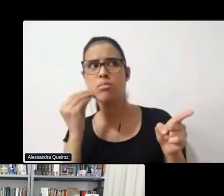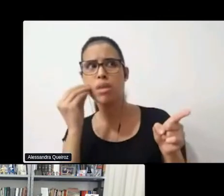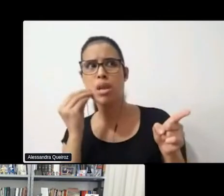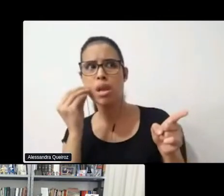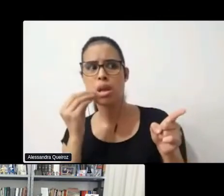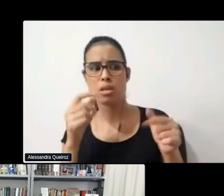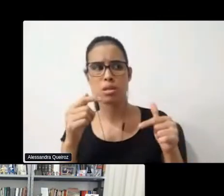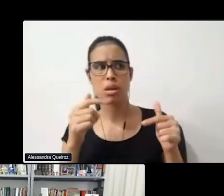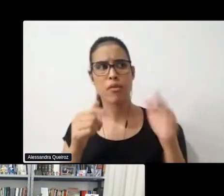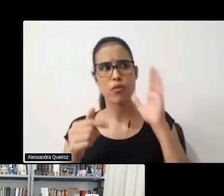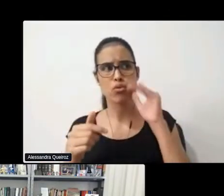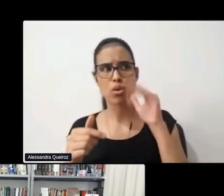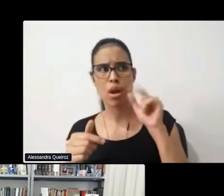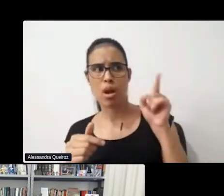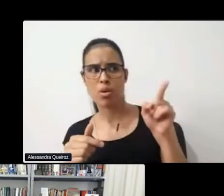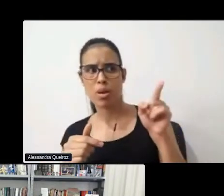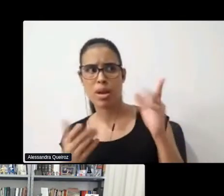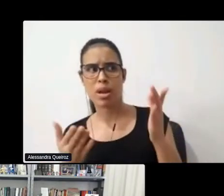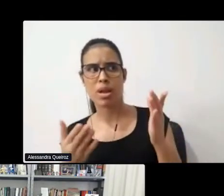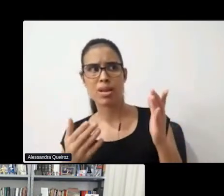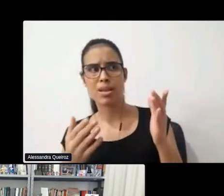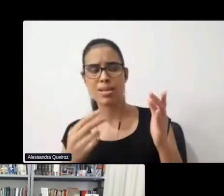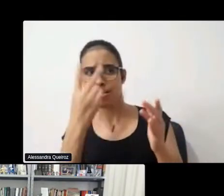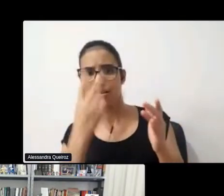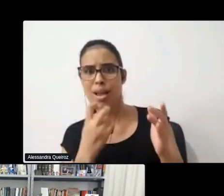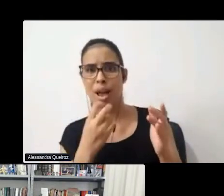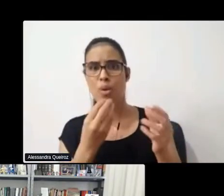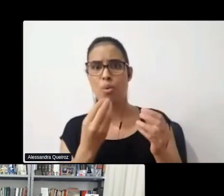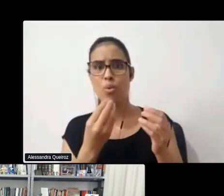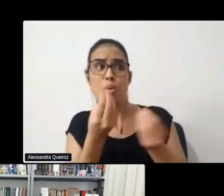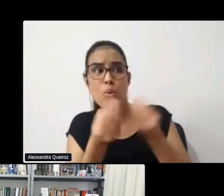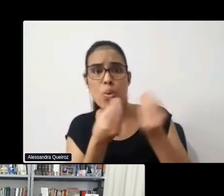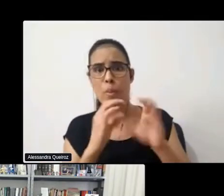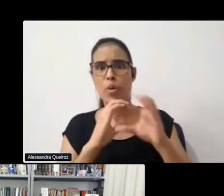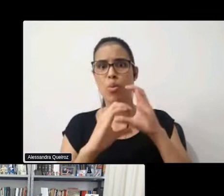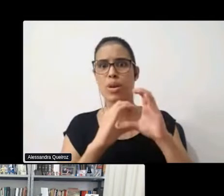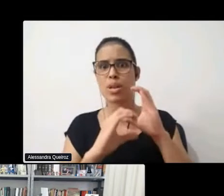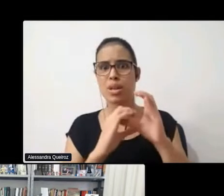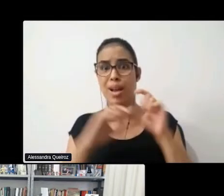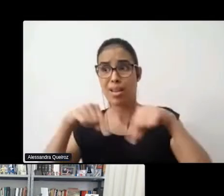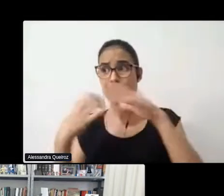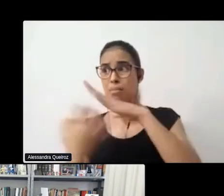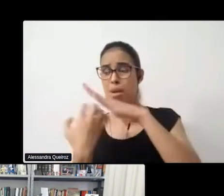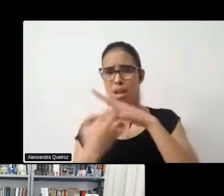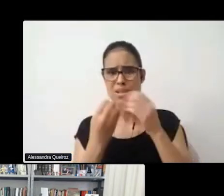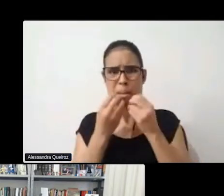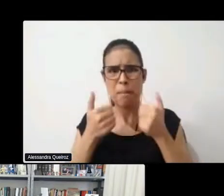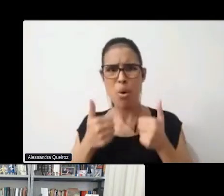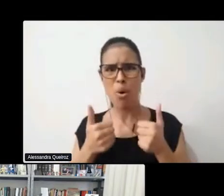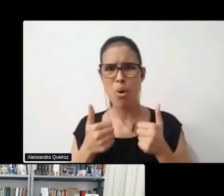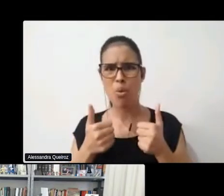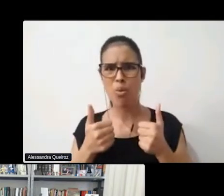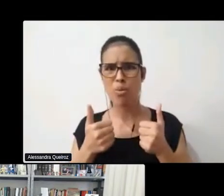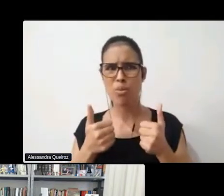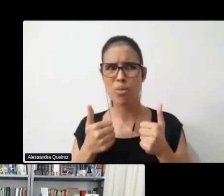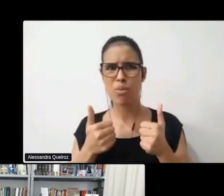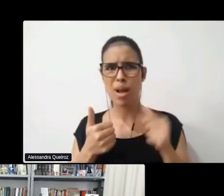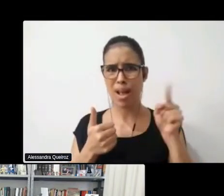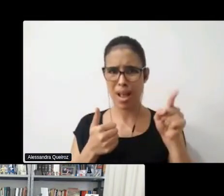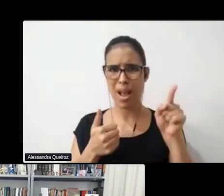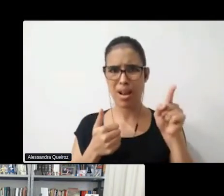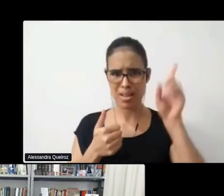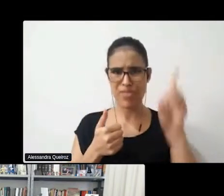que é dev, uma pessoa cega, com a ferramenta de comunicação da empresa? Questionar, sabe? Isso só aprende com